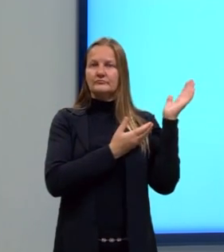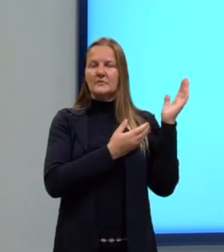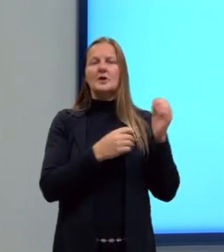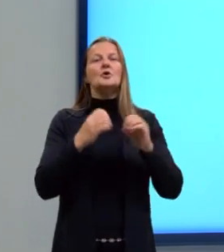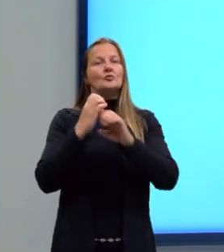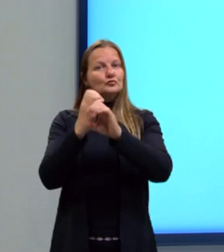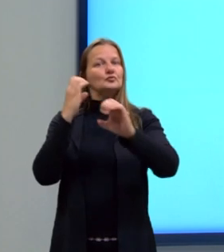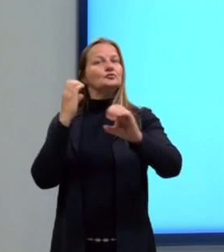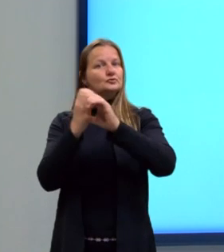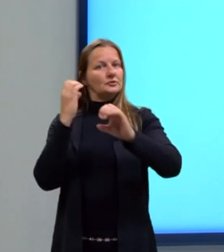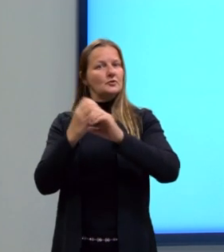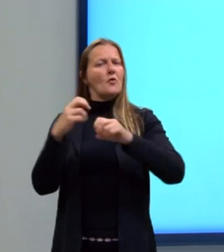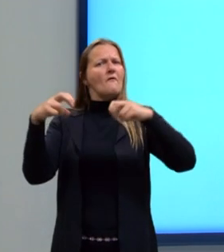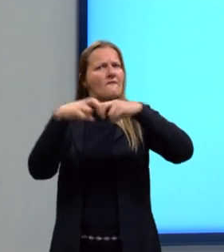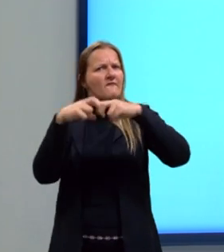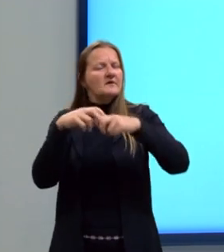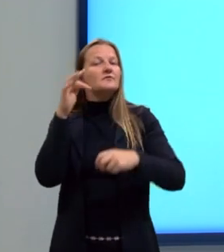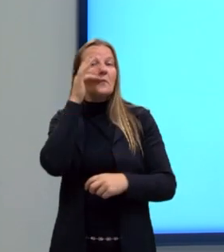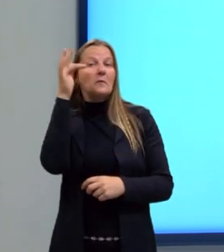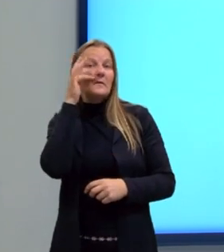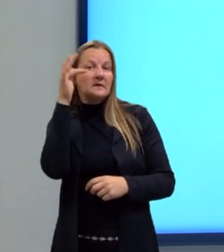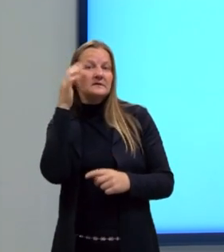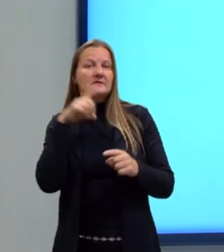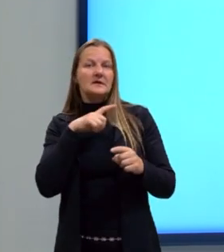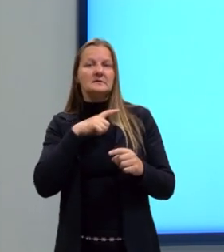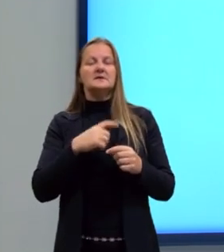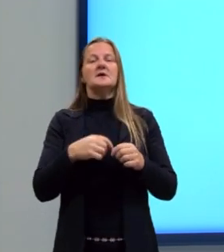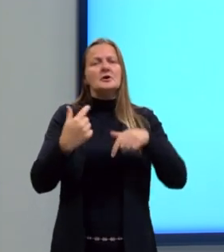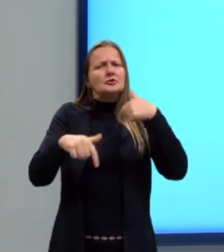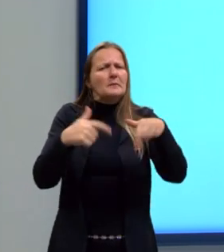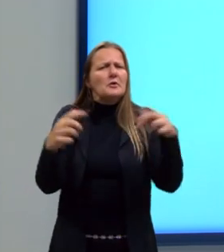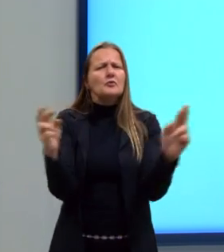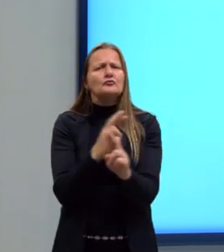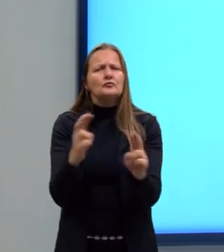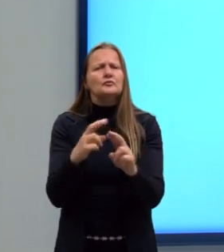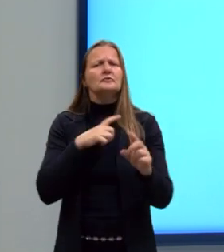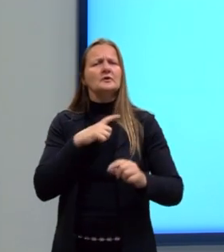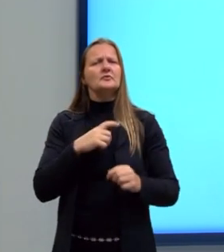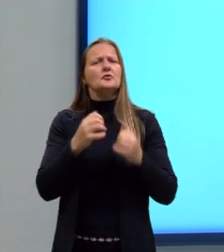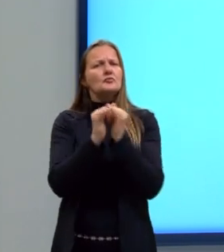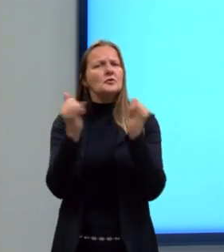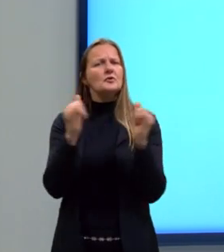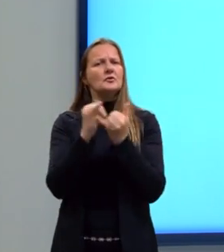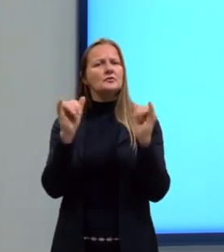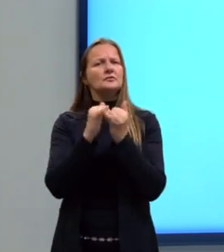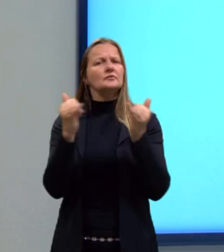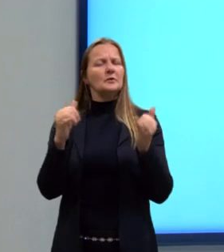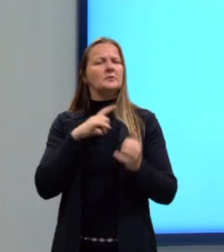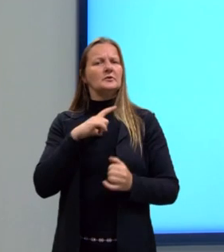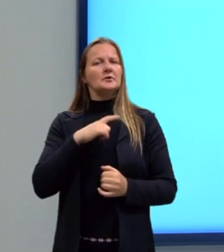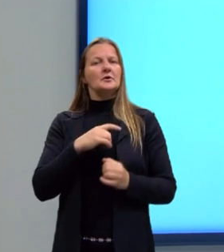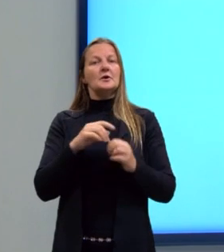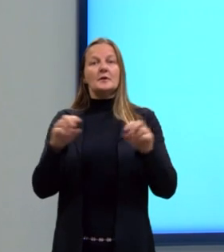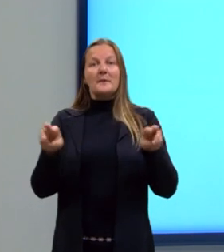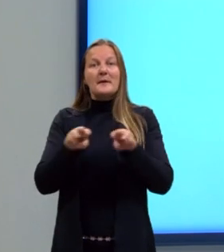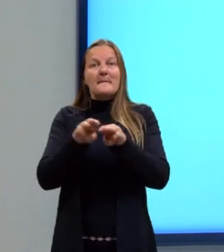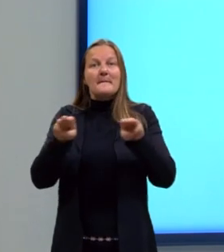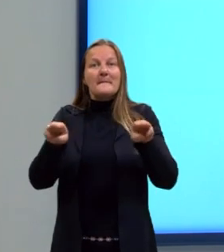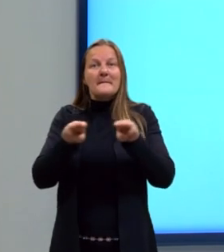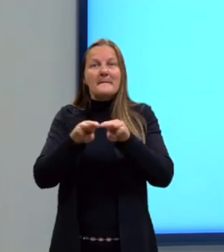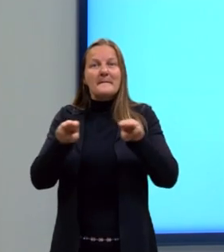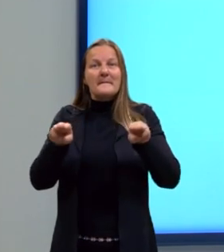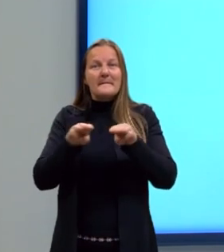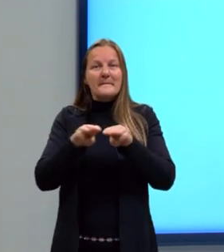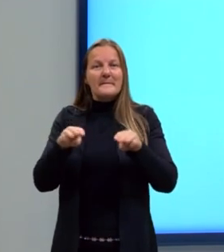foi o engenheiro e físico francês ele teve trabalhos relacionados à eletricidade e ao magnetismo né